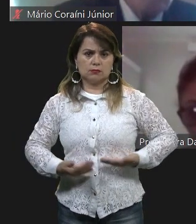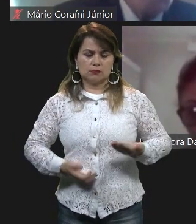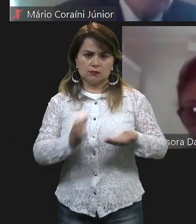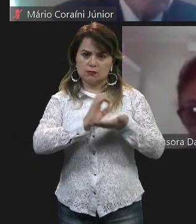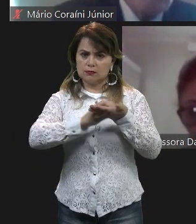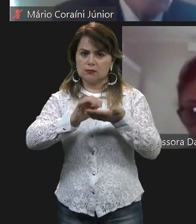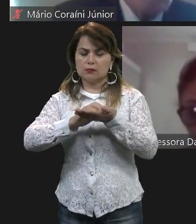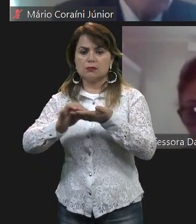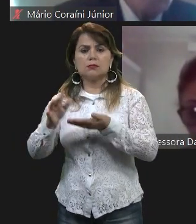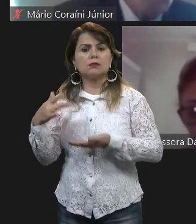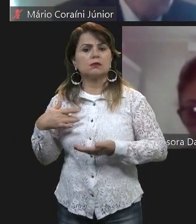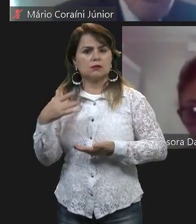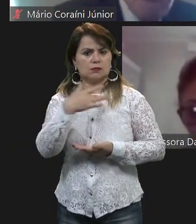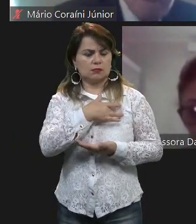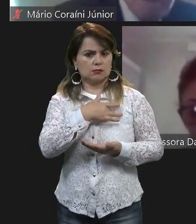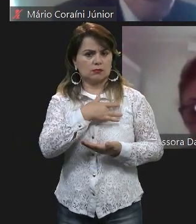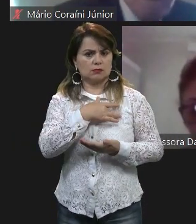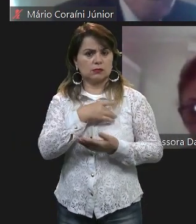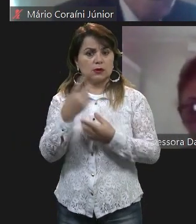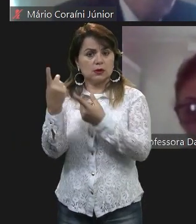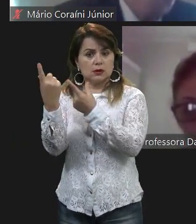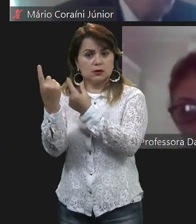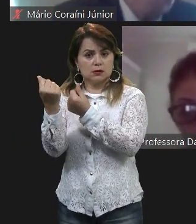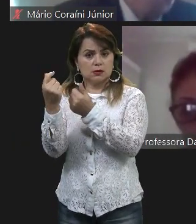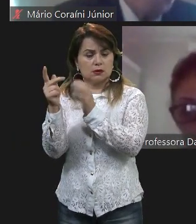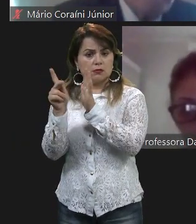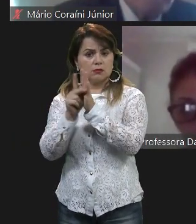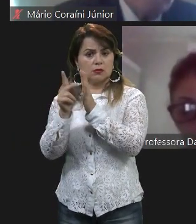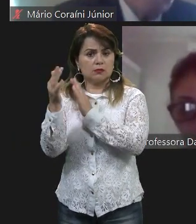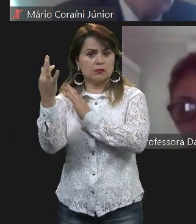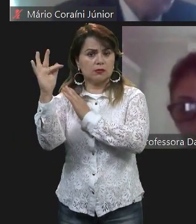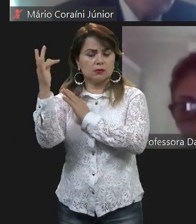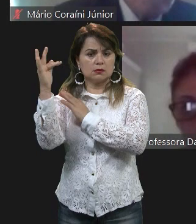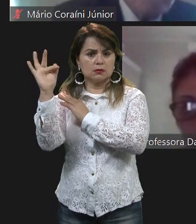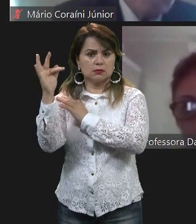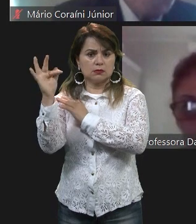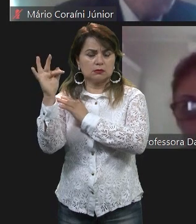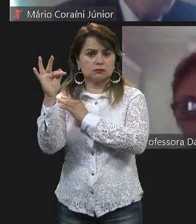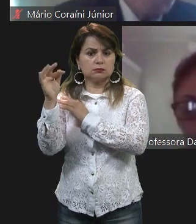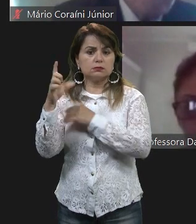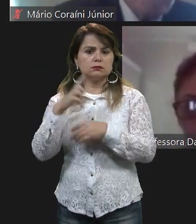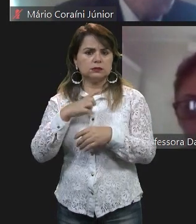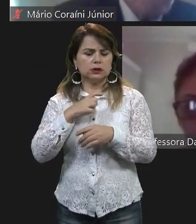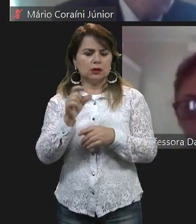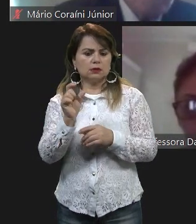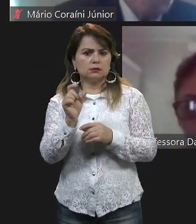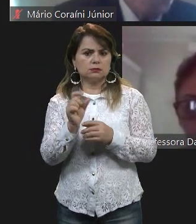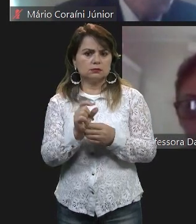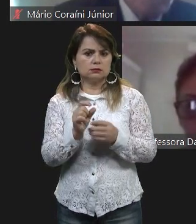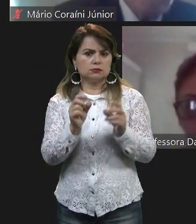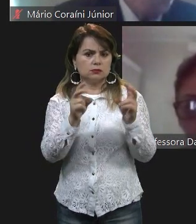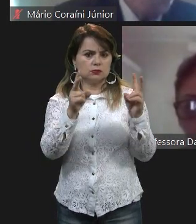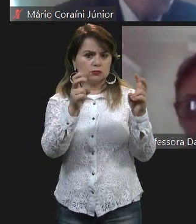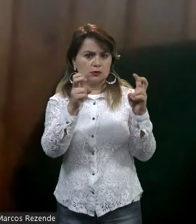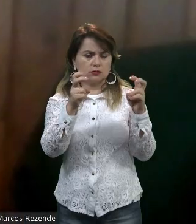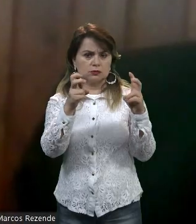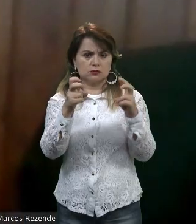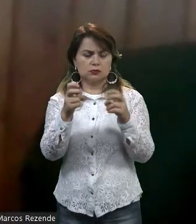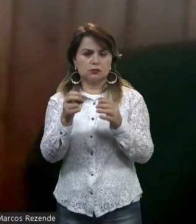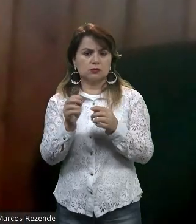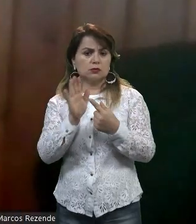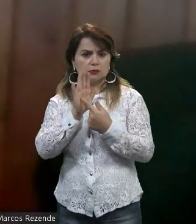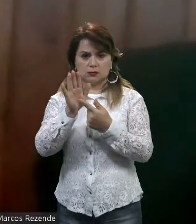da Saúde com recurso federal. Aí tem os itens que está se fazendo esse